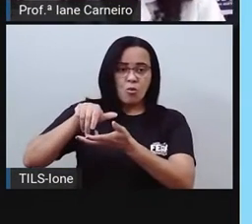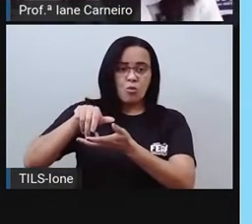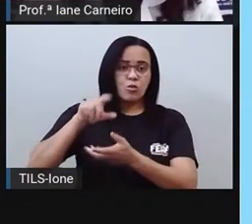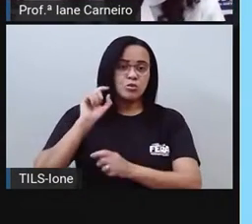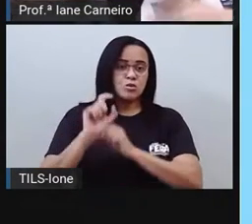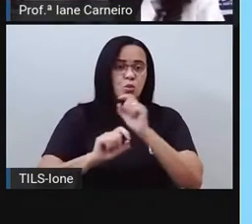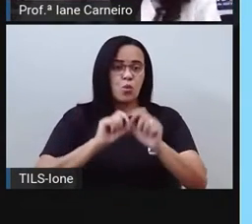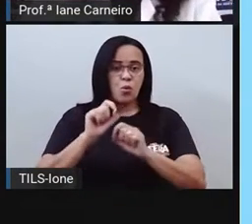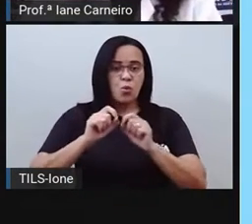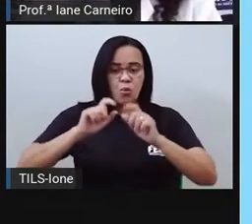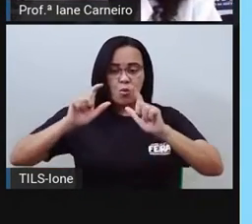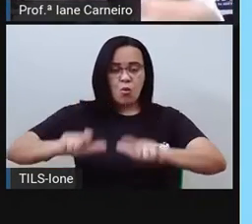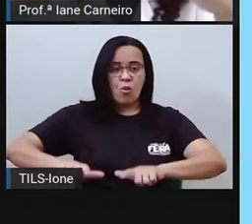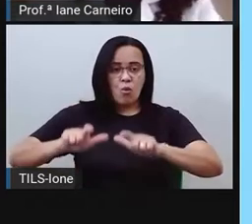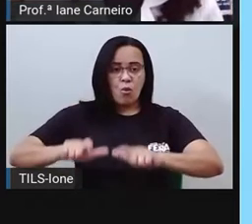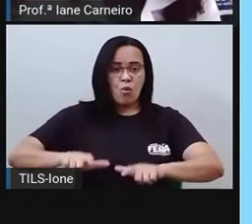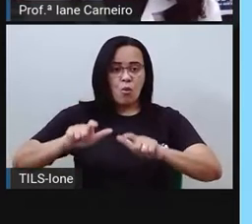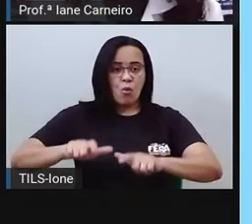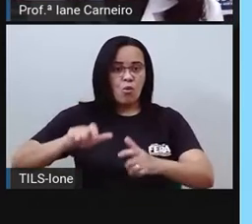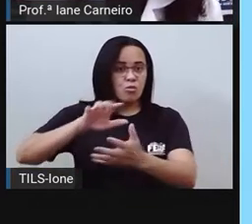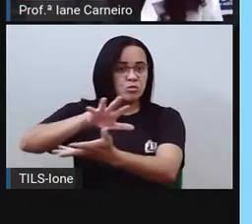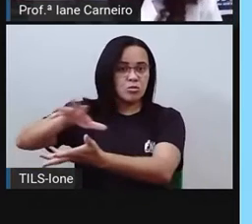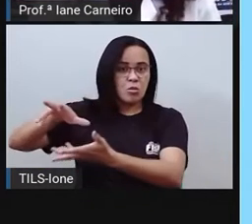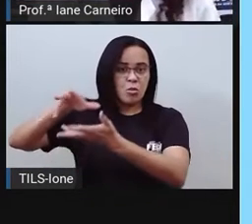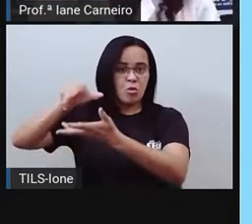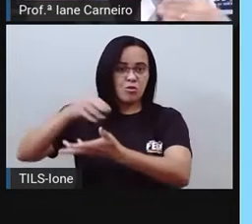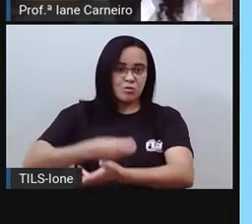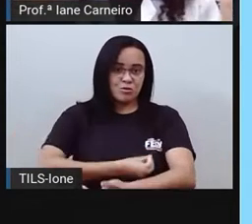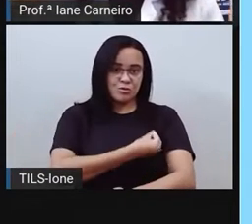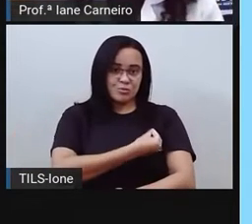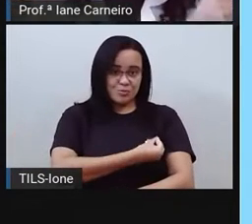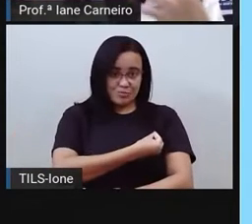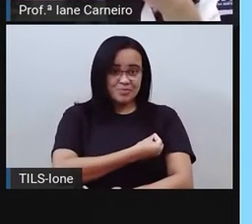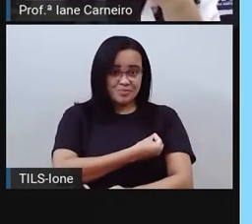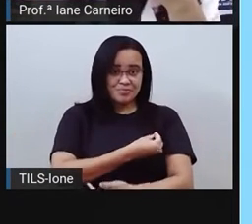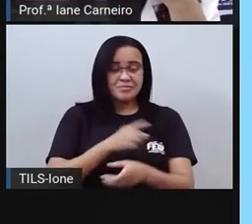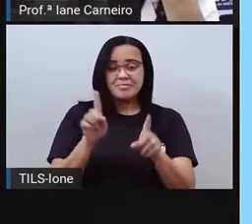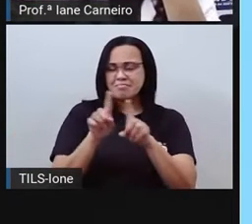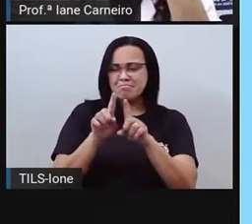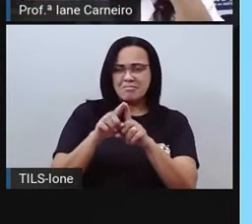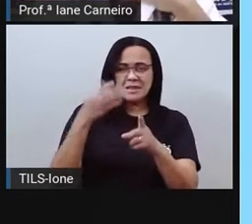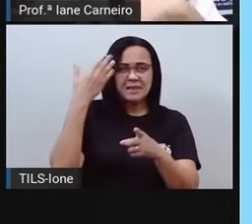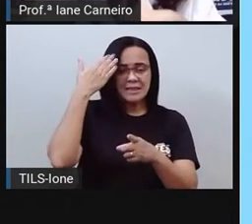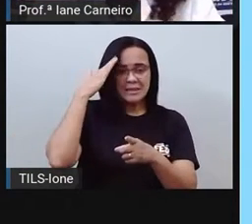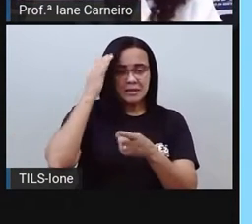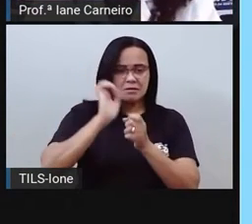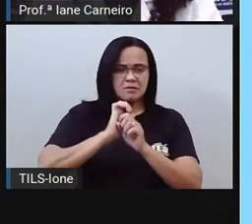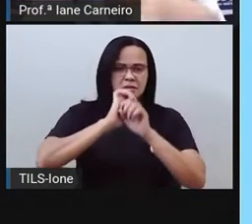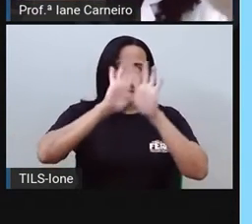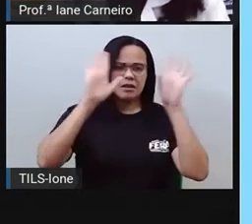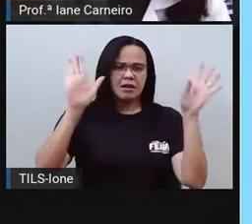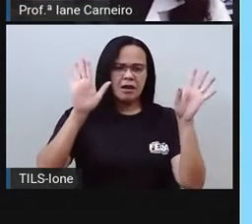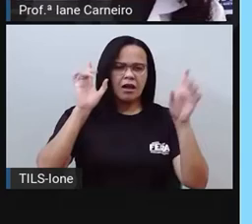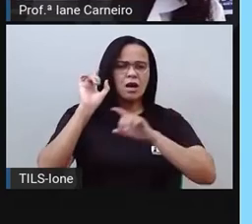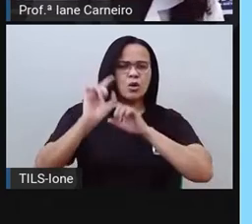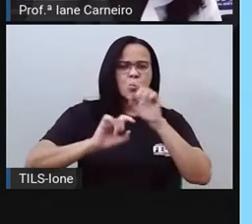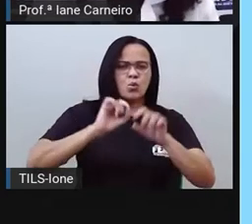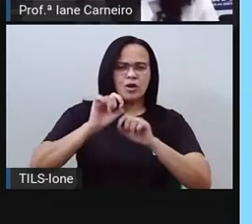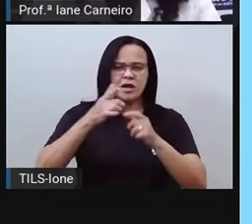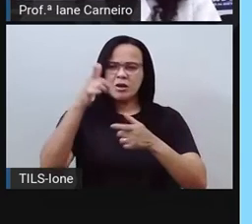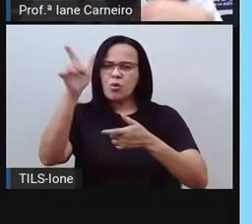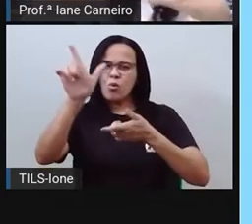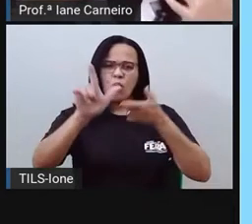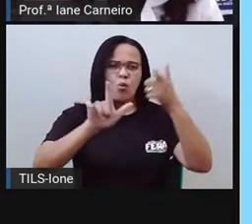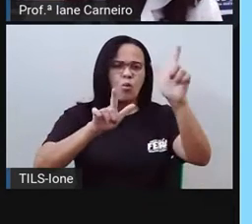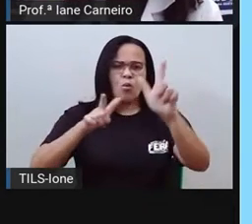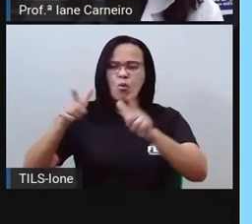é que você está nesse lugar, nesse universo todo, né? Você compreender como é que outras pessoas vivem,